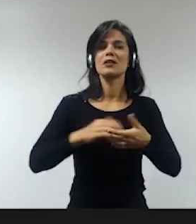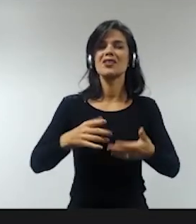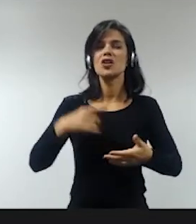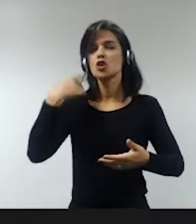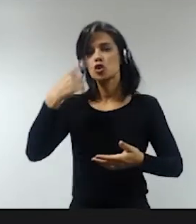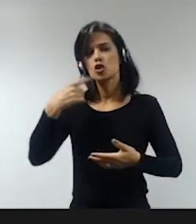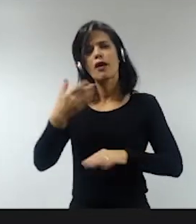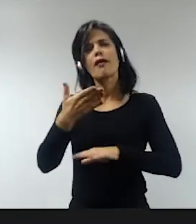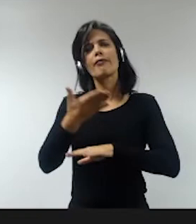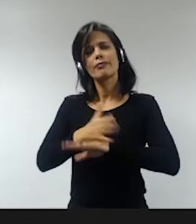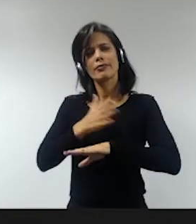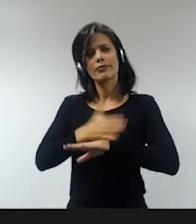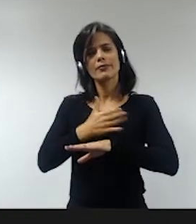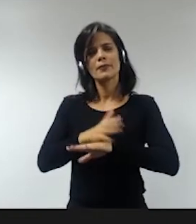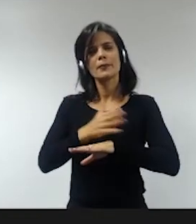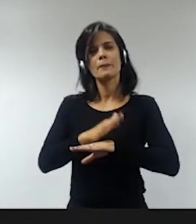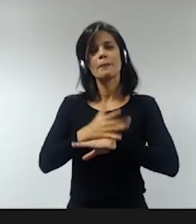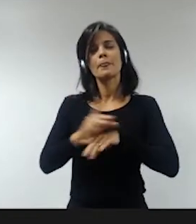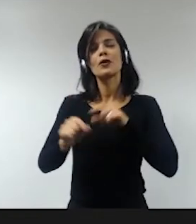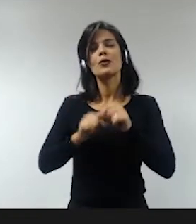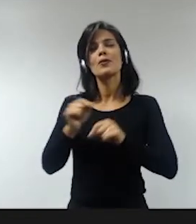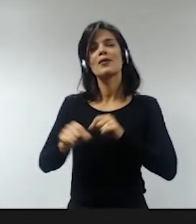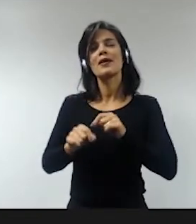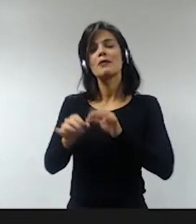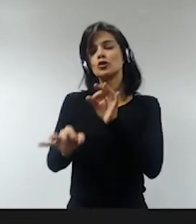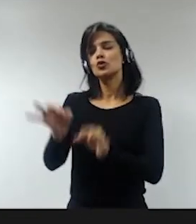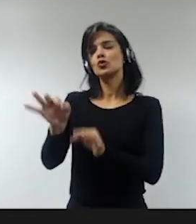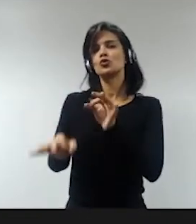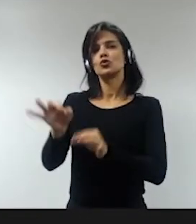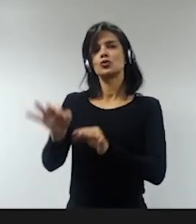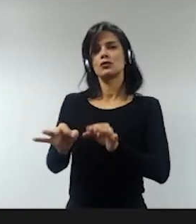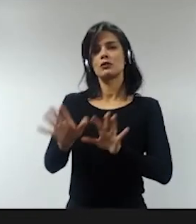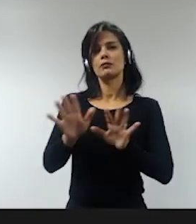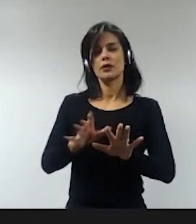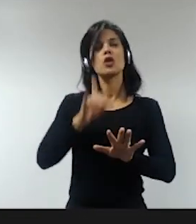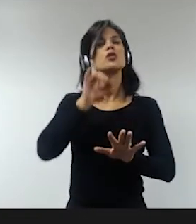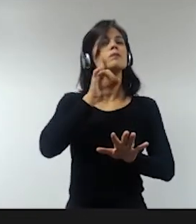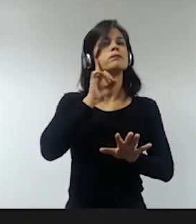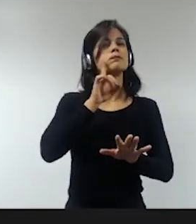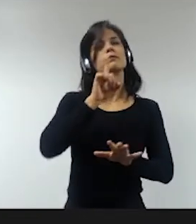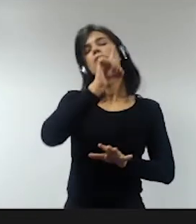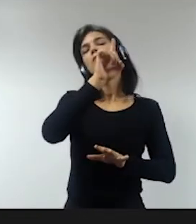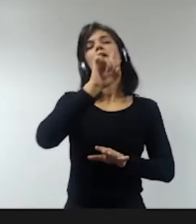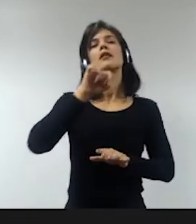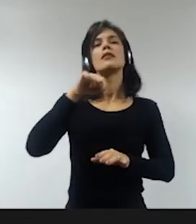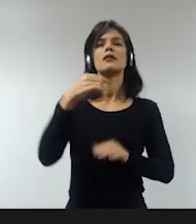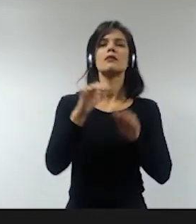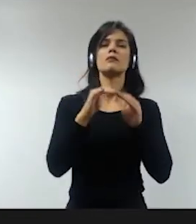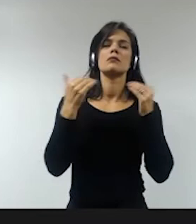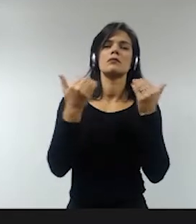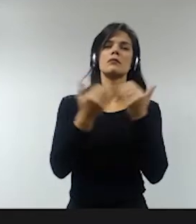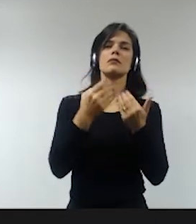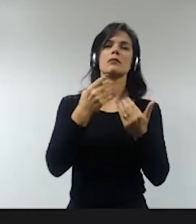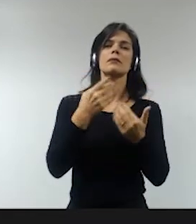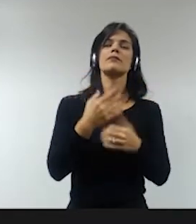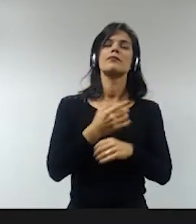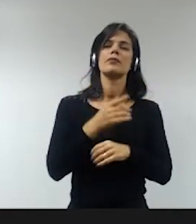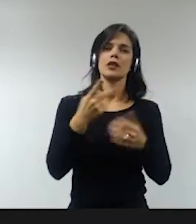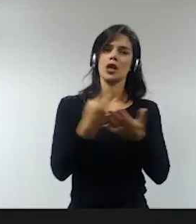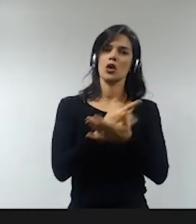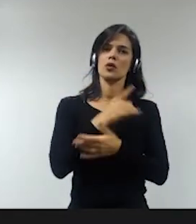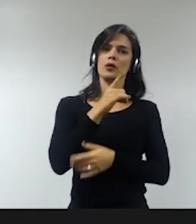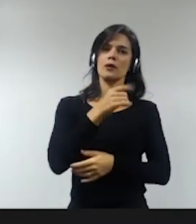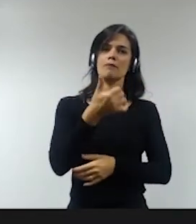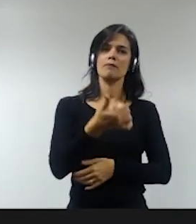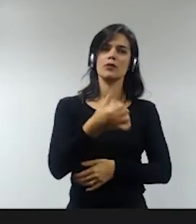bem treinados para litigar. Nos Estados Unidos, depois da Conferência Pound,